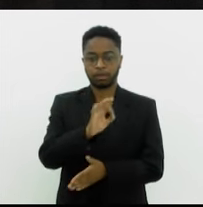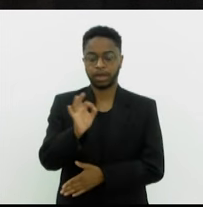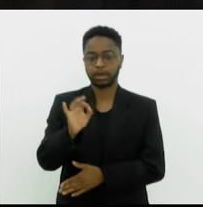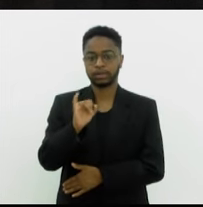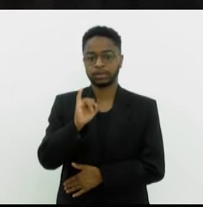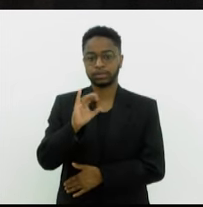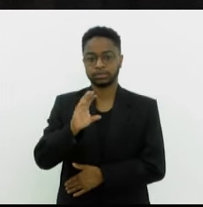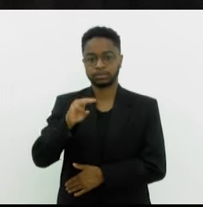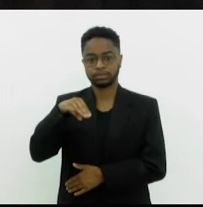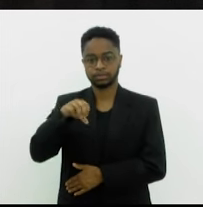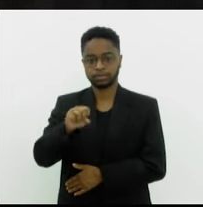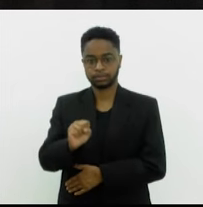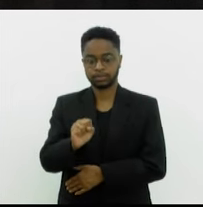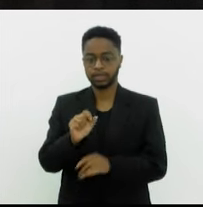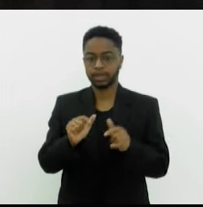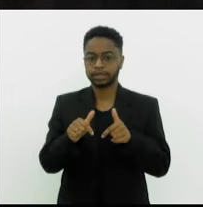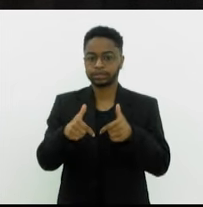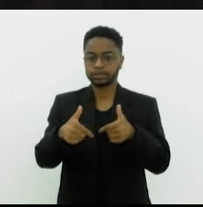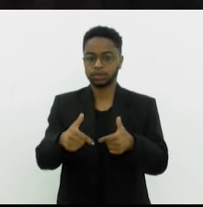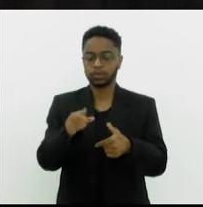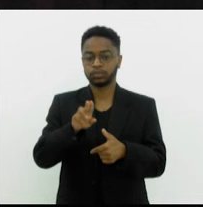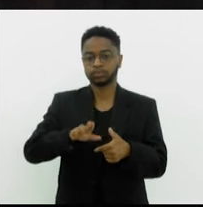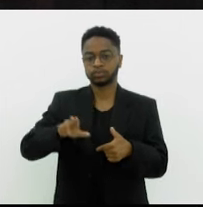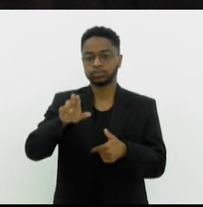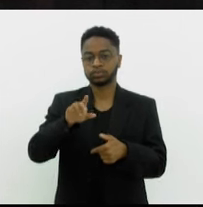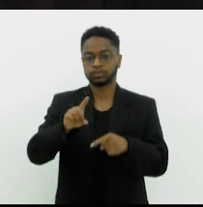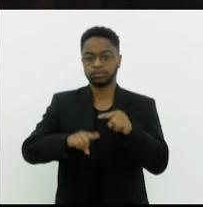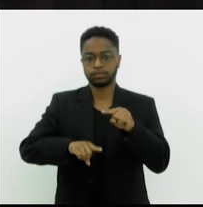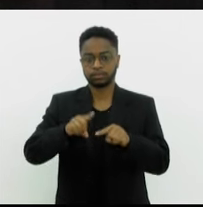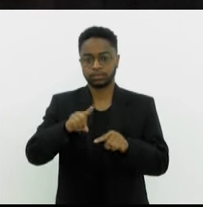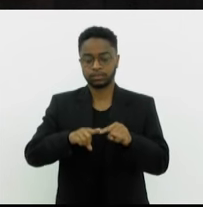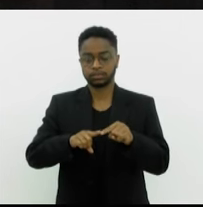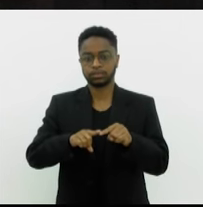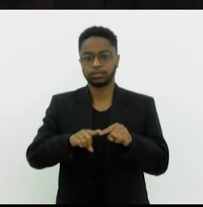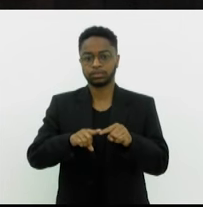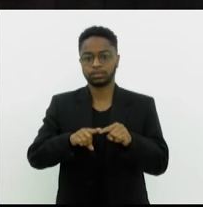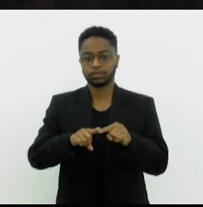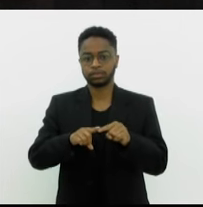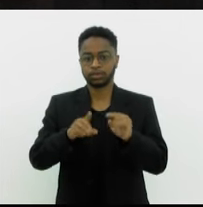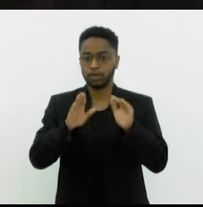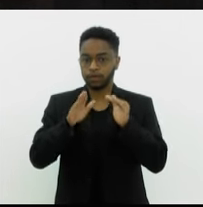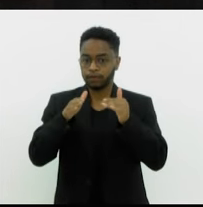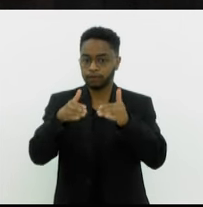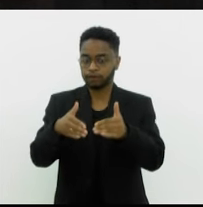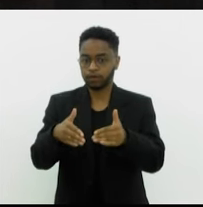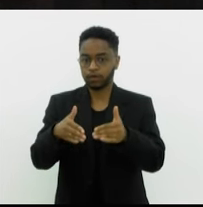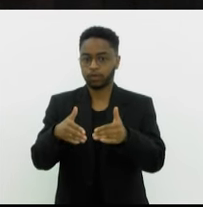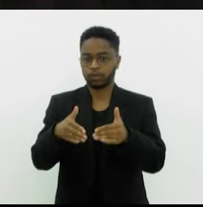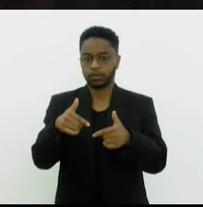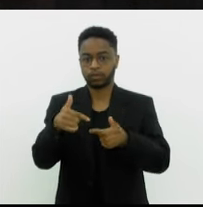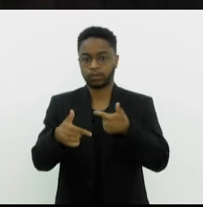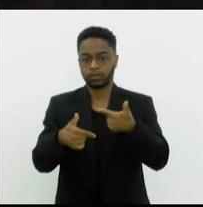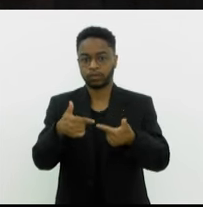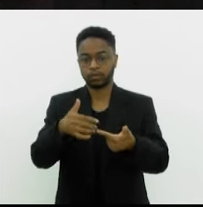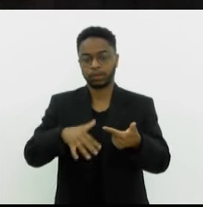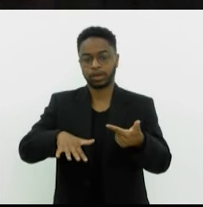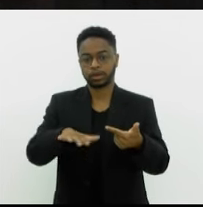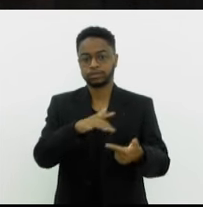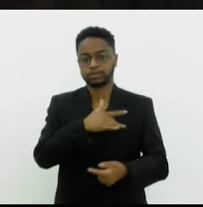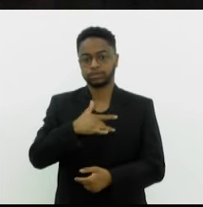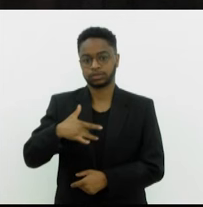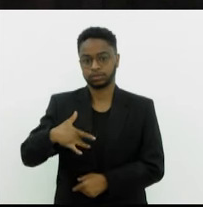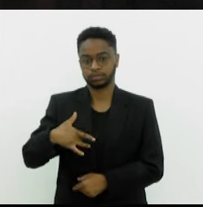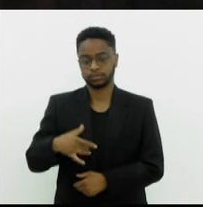as operações com equipamentos e insumos destinados à prestação de serviços de